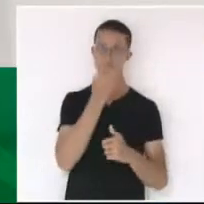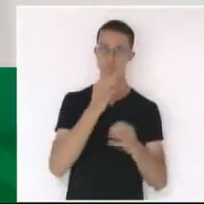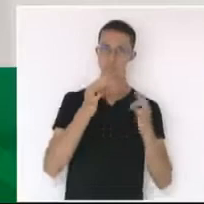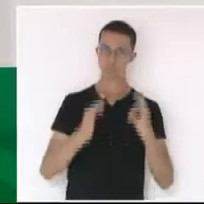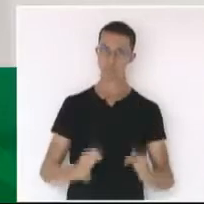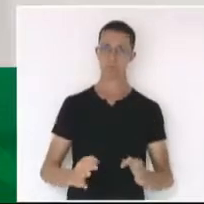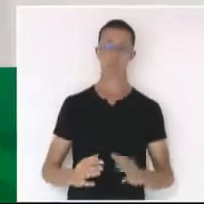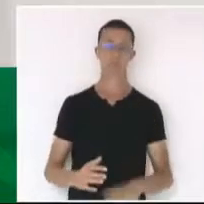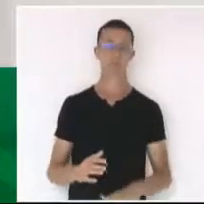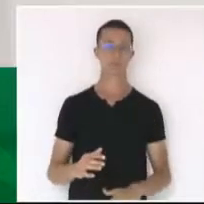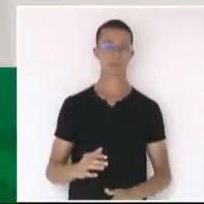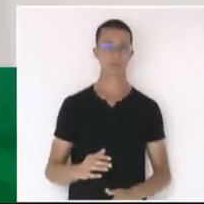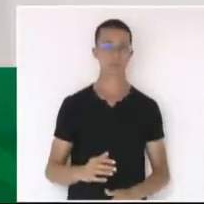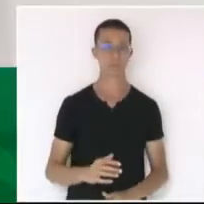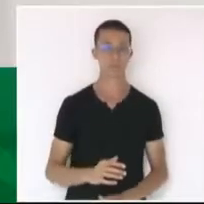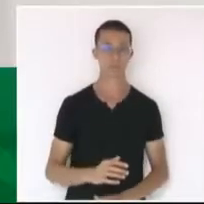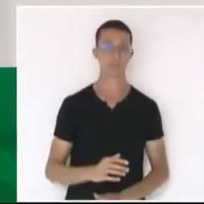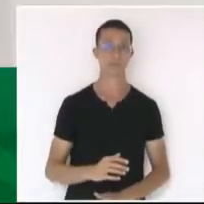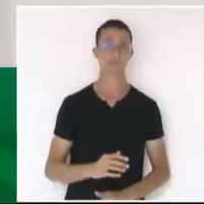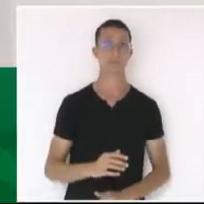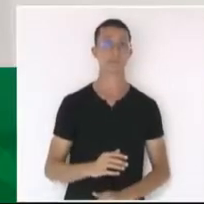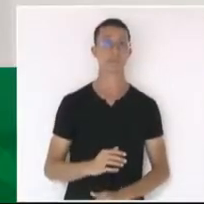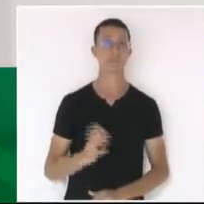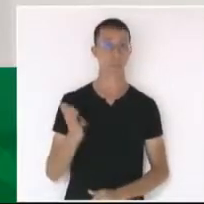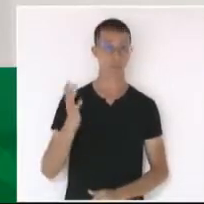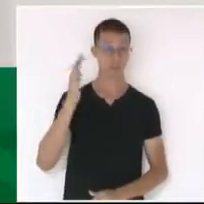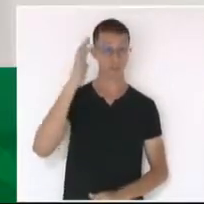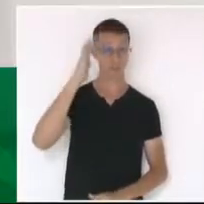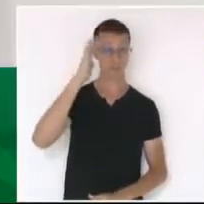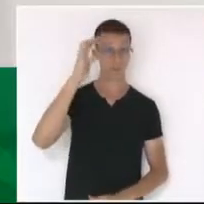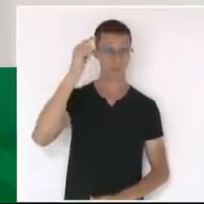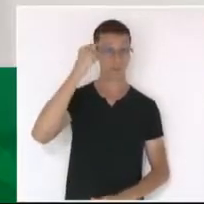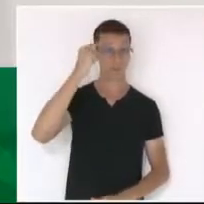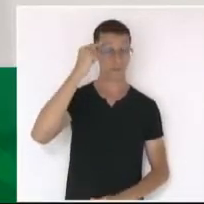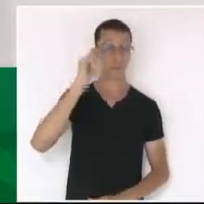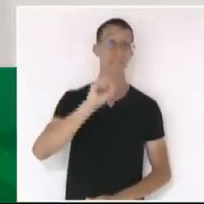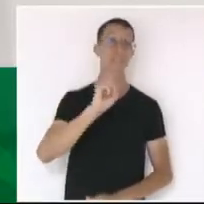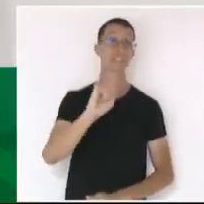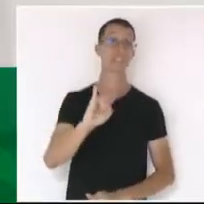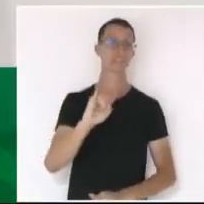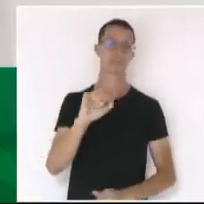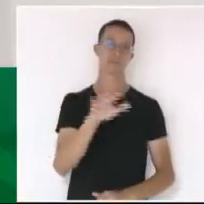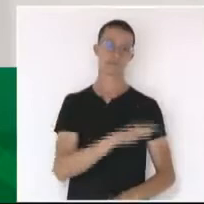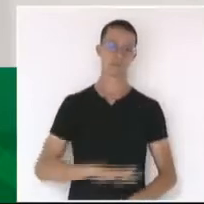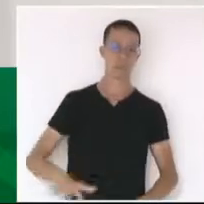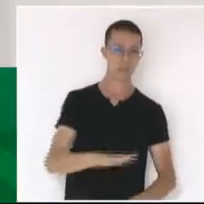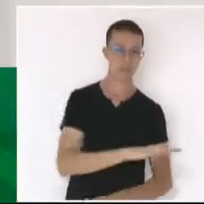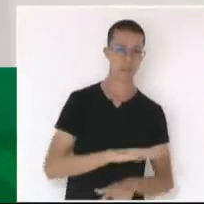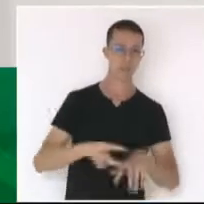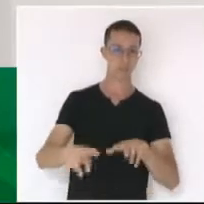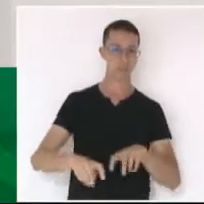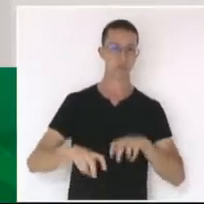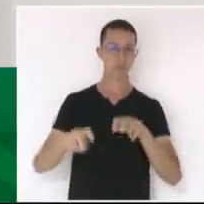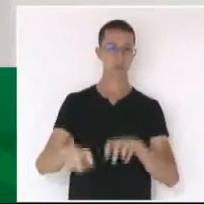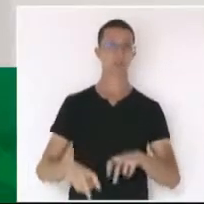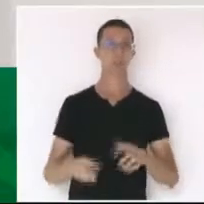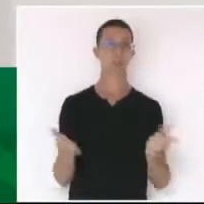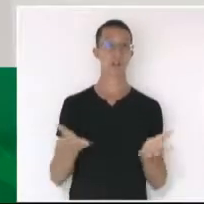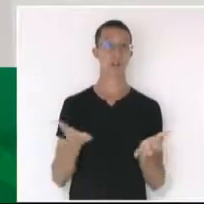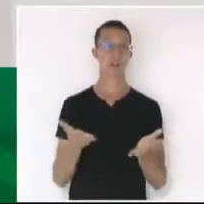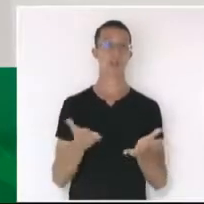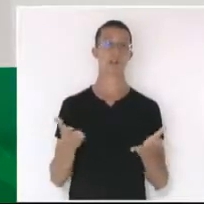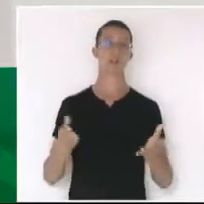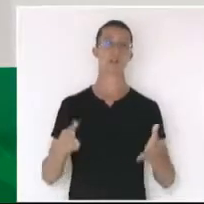toda a sua Presidente Imagine só se esse setor por conta disso é sofrer sofrer um colapso